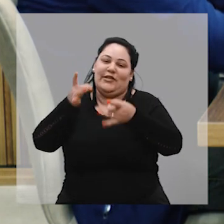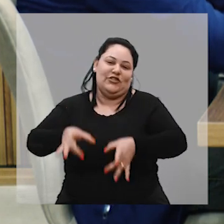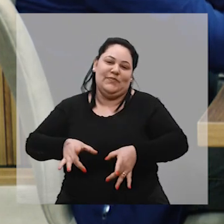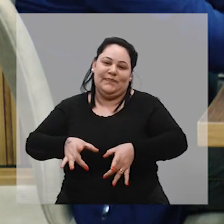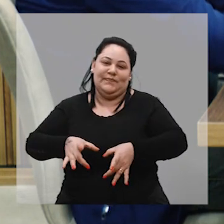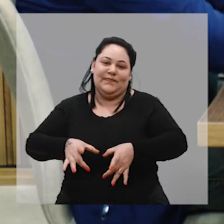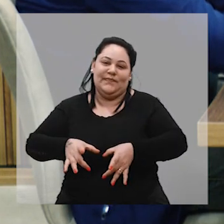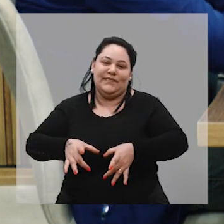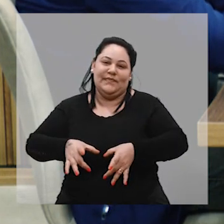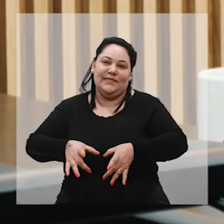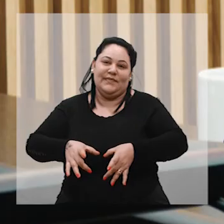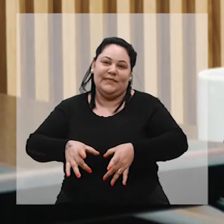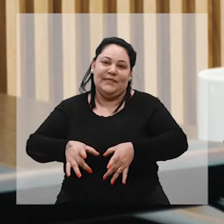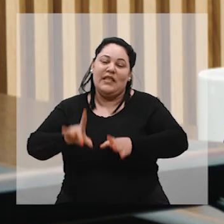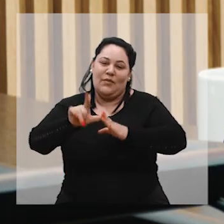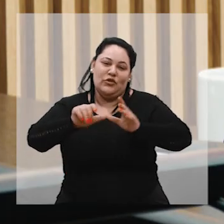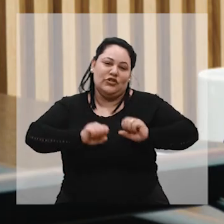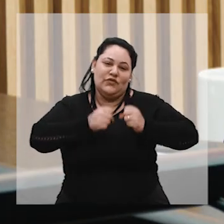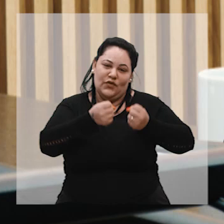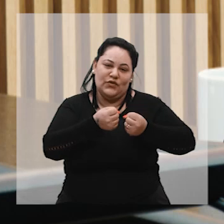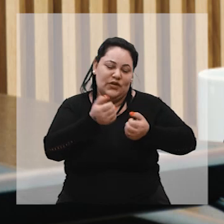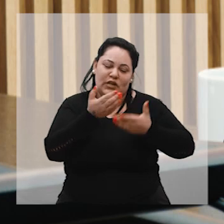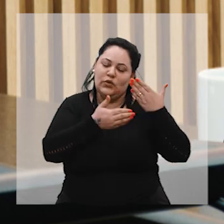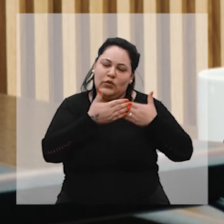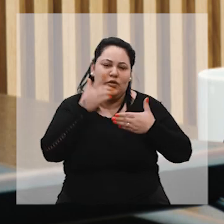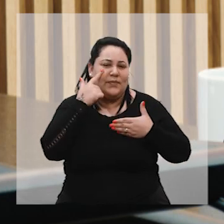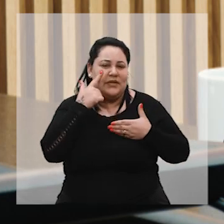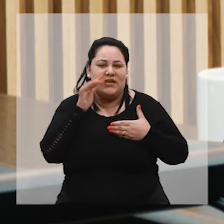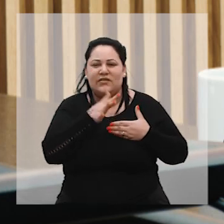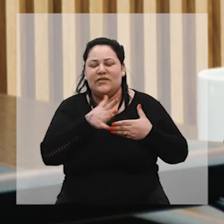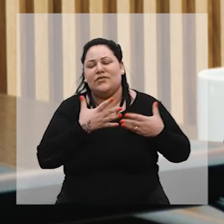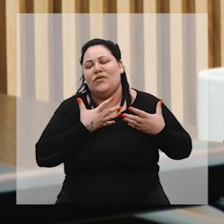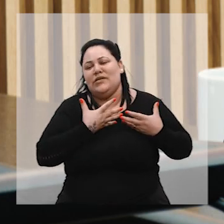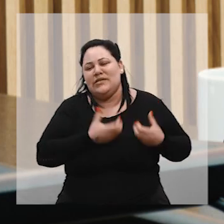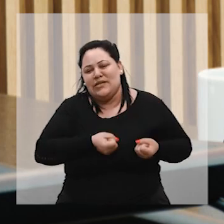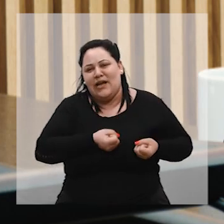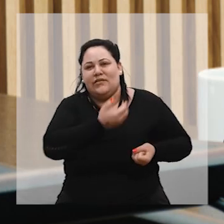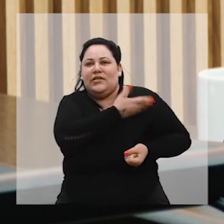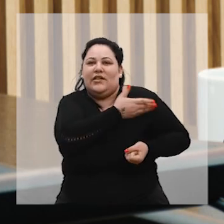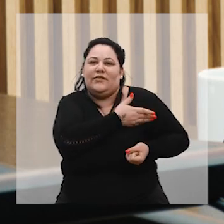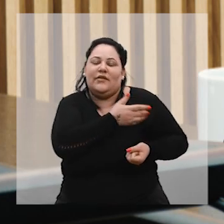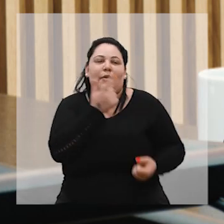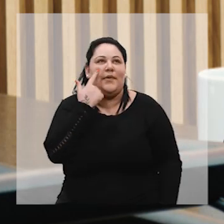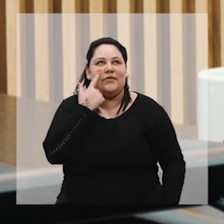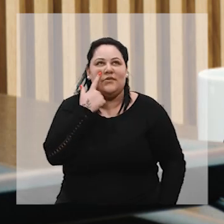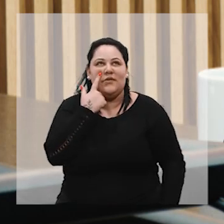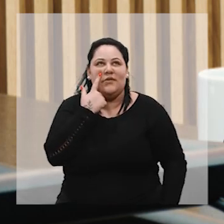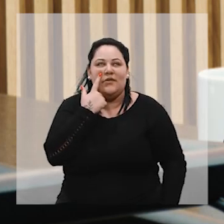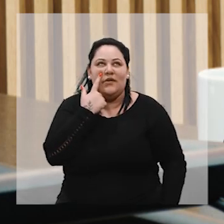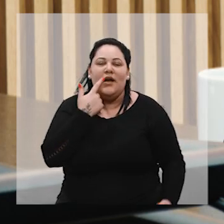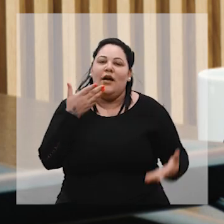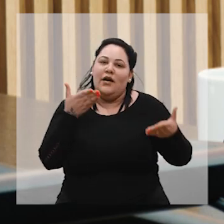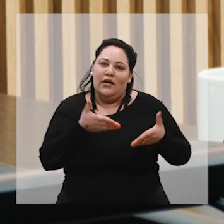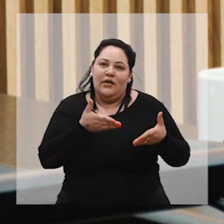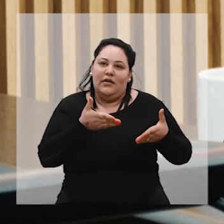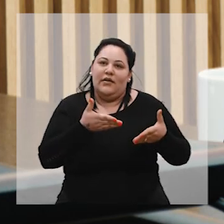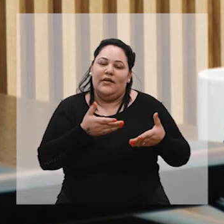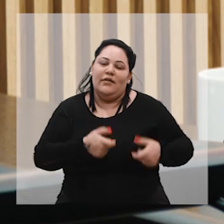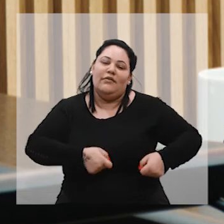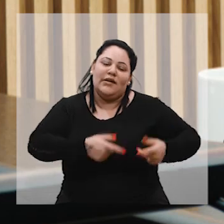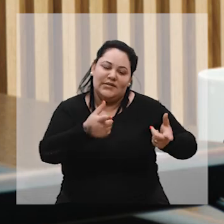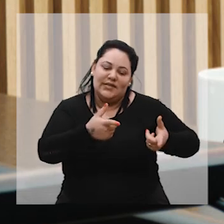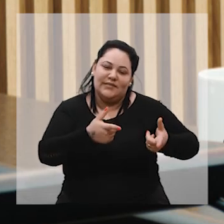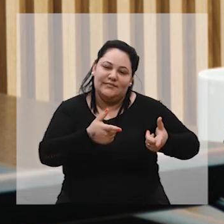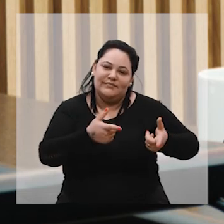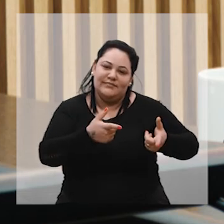frente. E tudo eu lido assim, sabe, cara? Às vezes é um treino que eu tô cansado e eu falo assim, cara, tu veio até aqui. Daqui a pouco tu